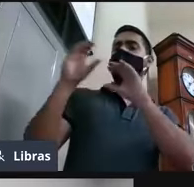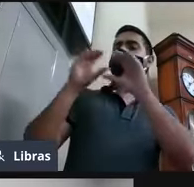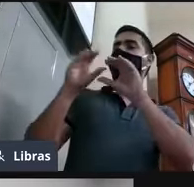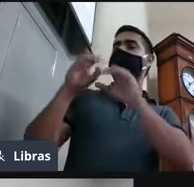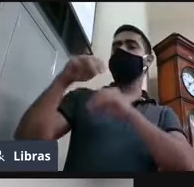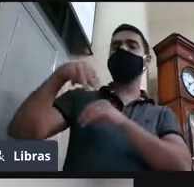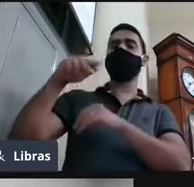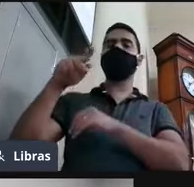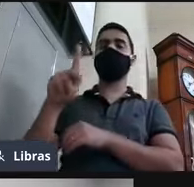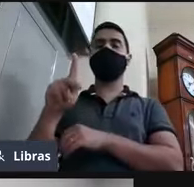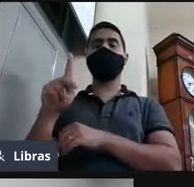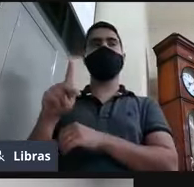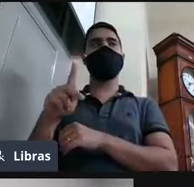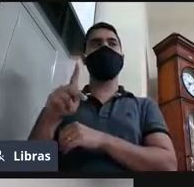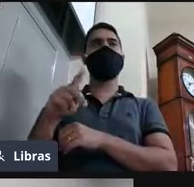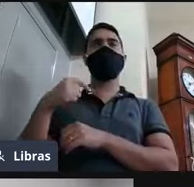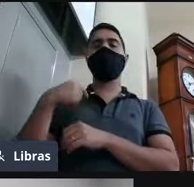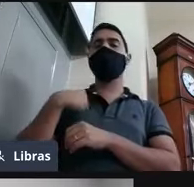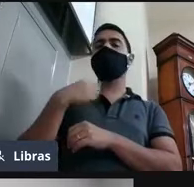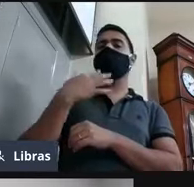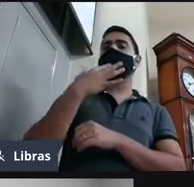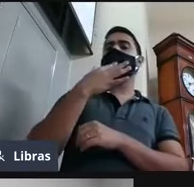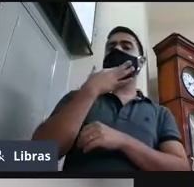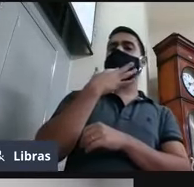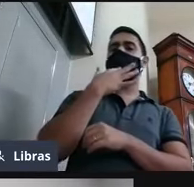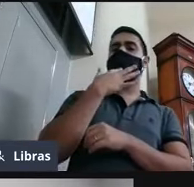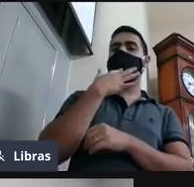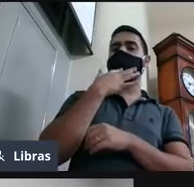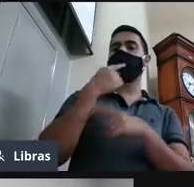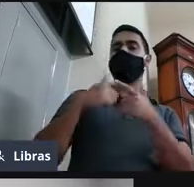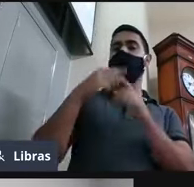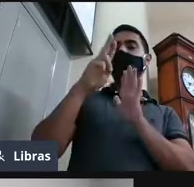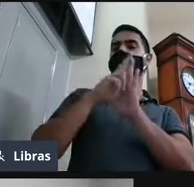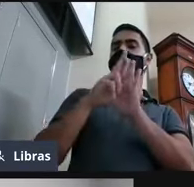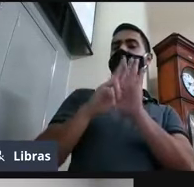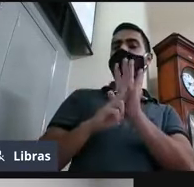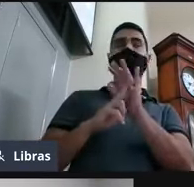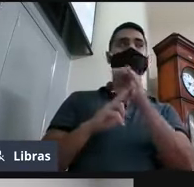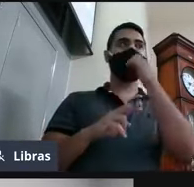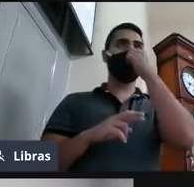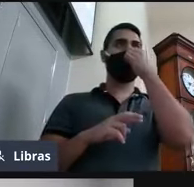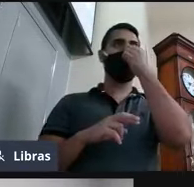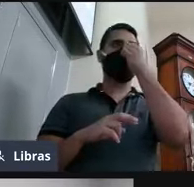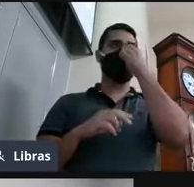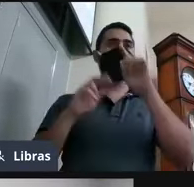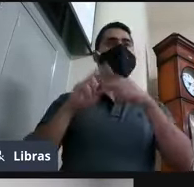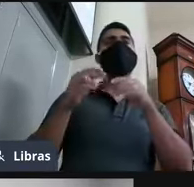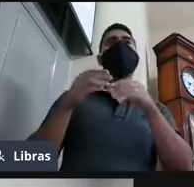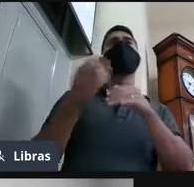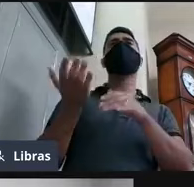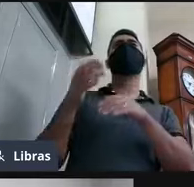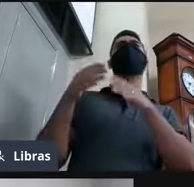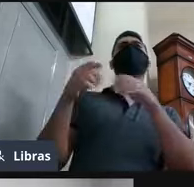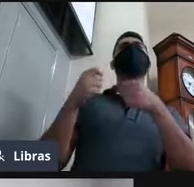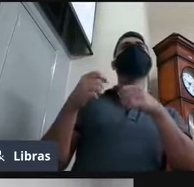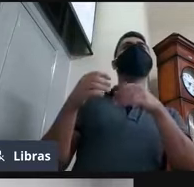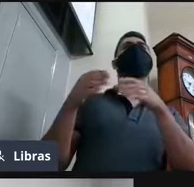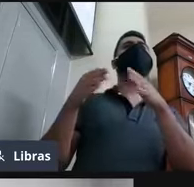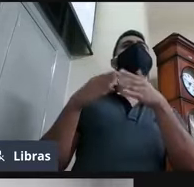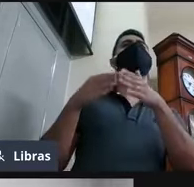Público, o Ministério Público tome ciência, né? Então, é regimental. Por favor, eu peço a presença do procurador